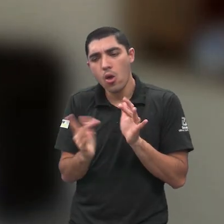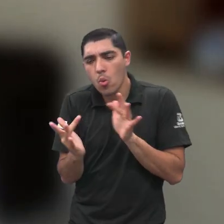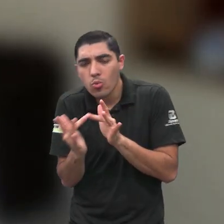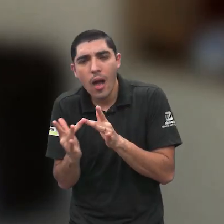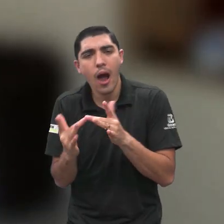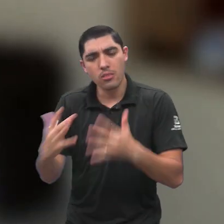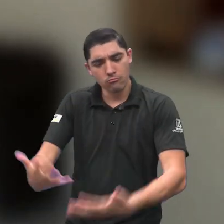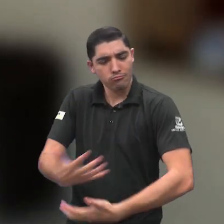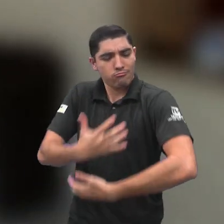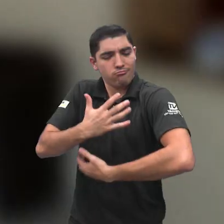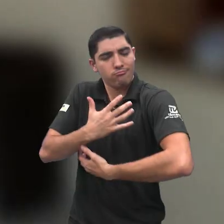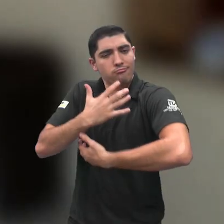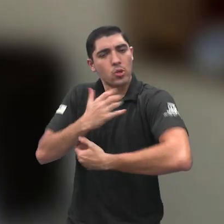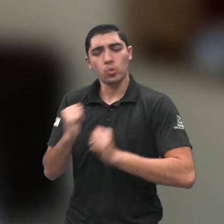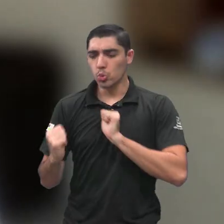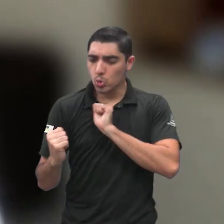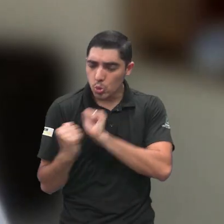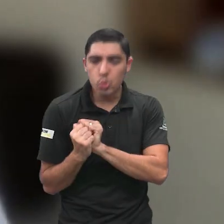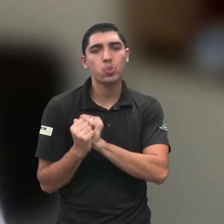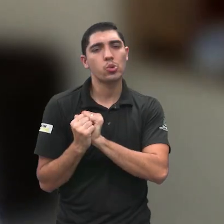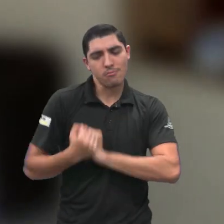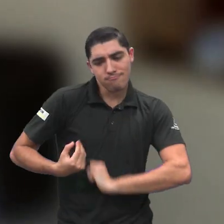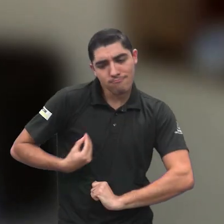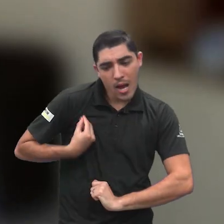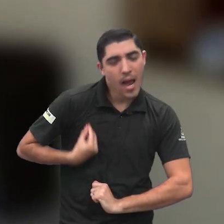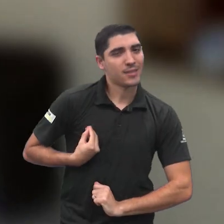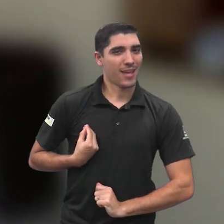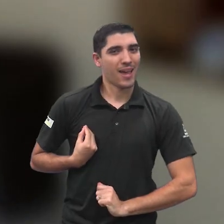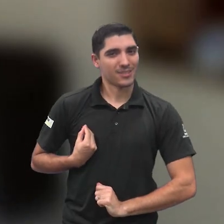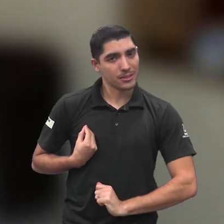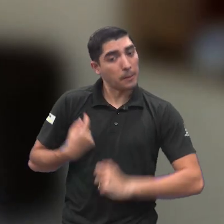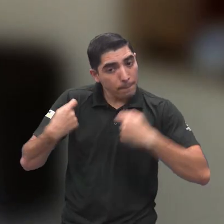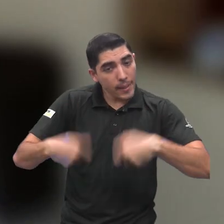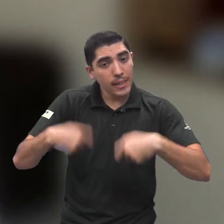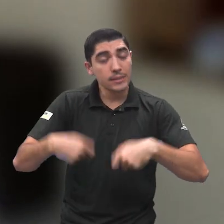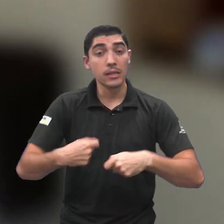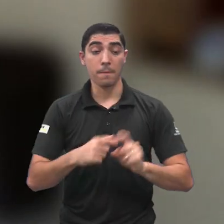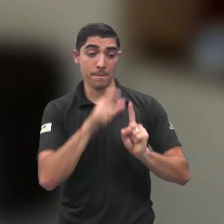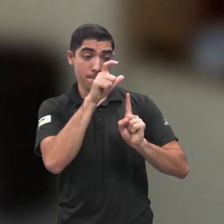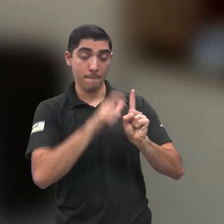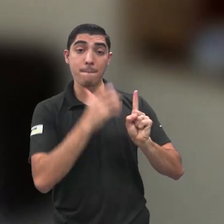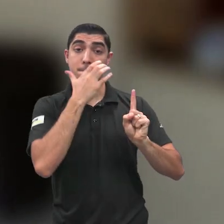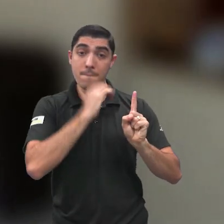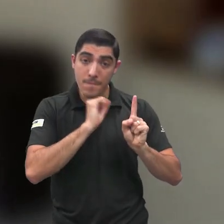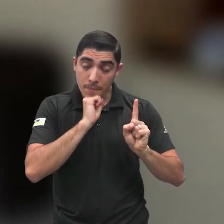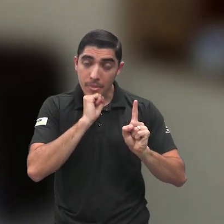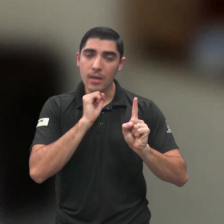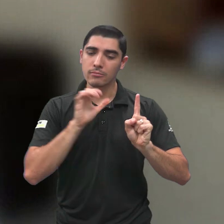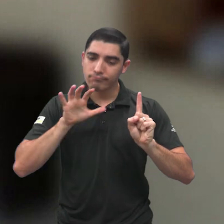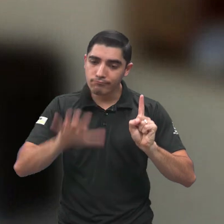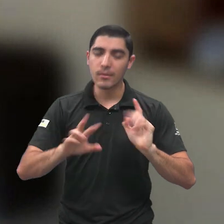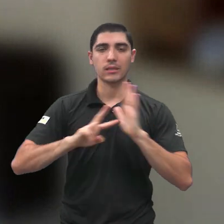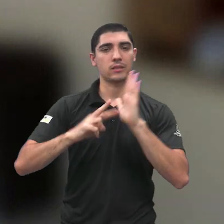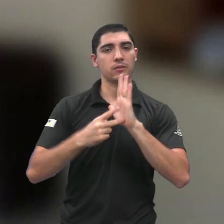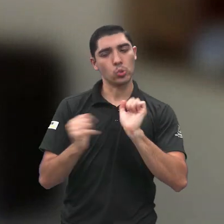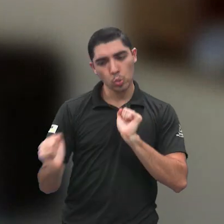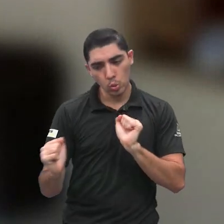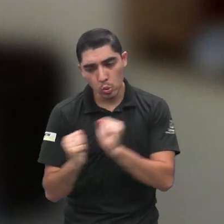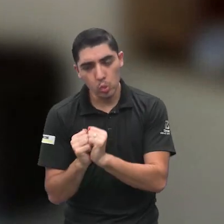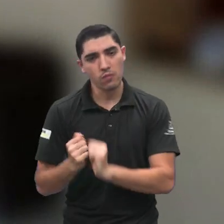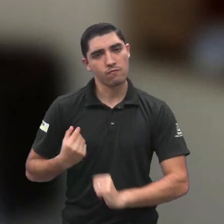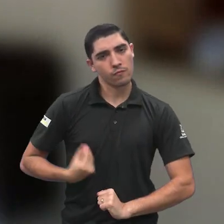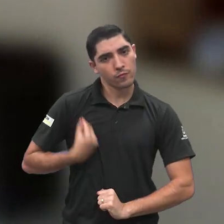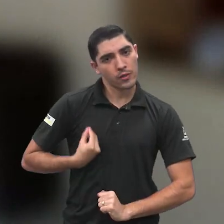colo, estar junto, estar presente, né? Então, ser pai é isso, né? Estar junto, estar presente, se